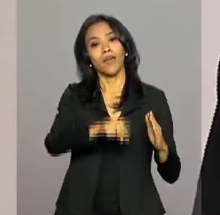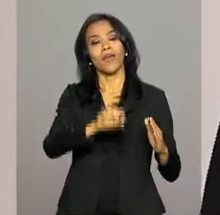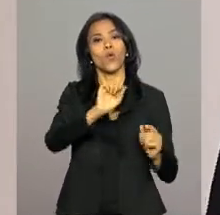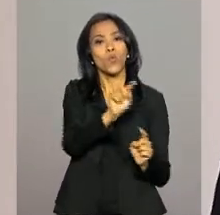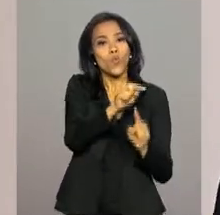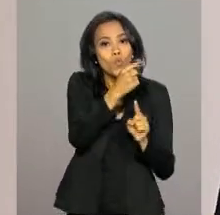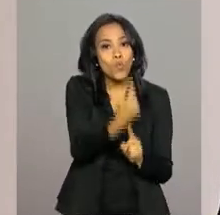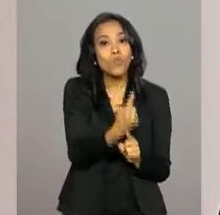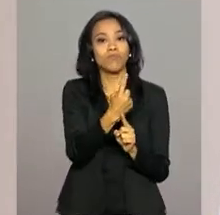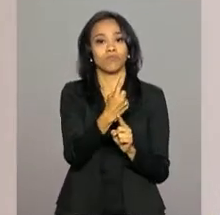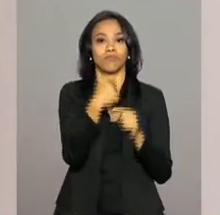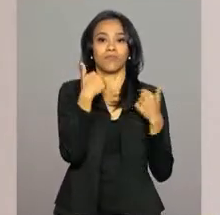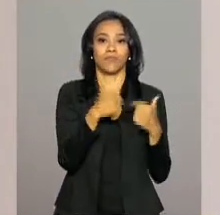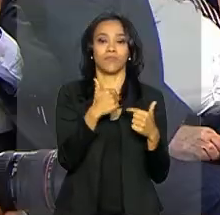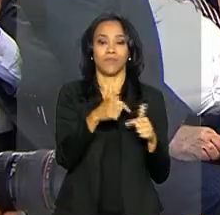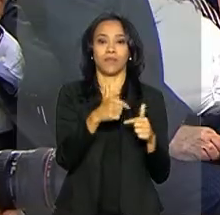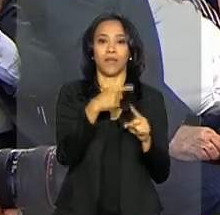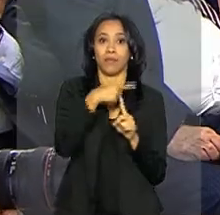significa